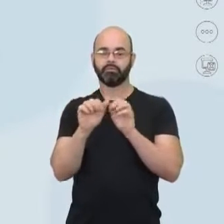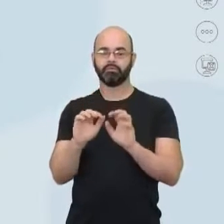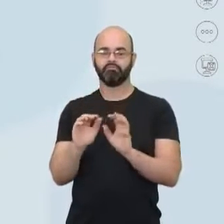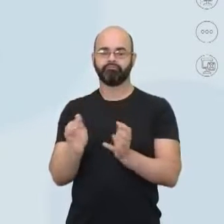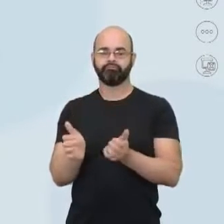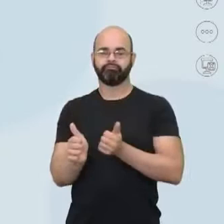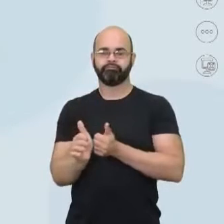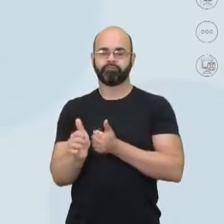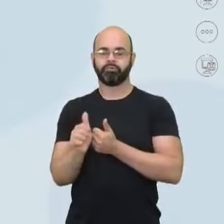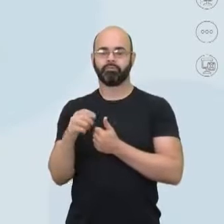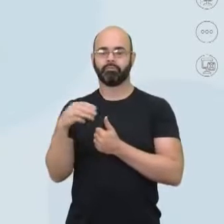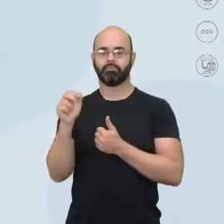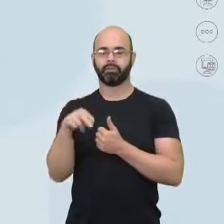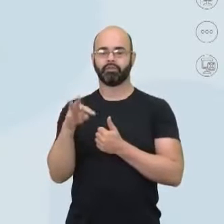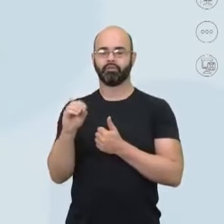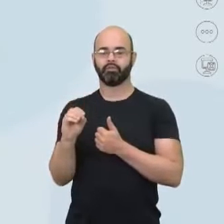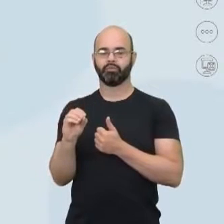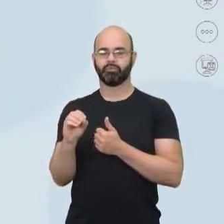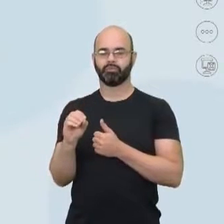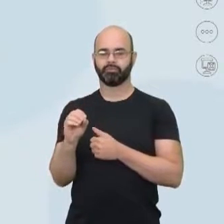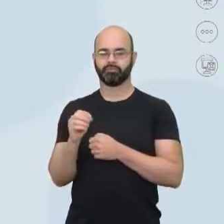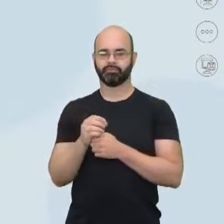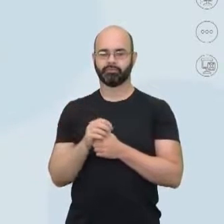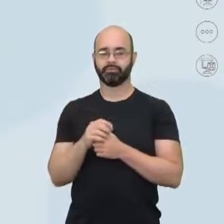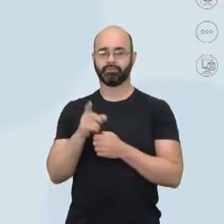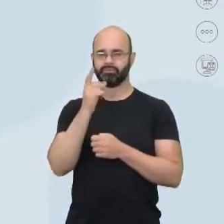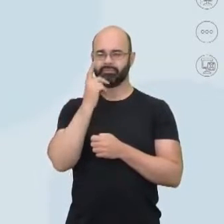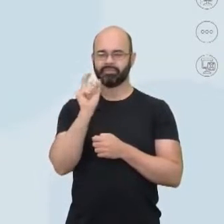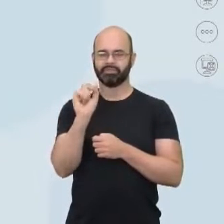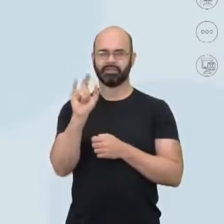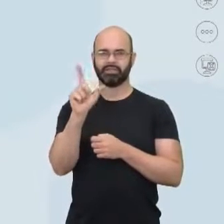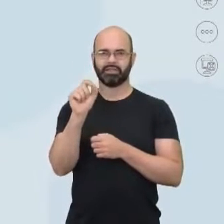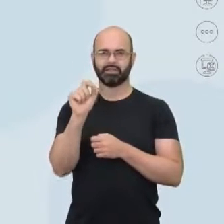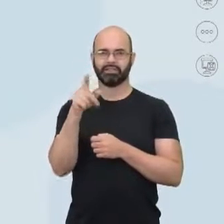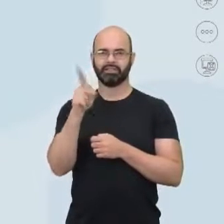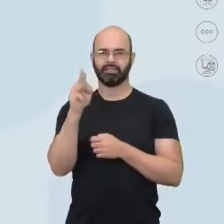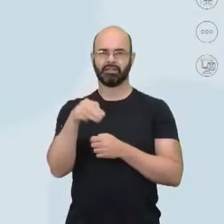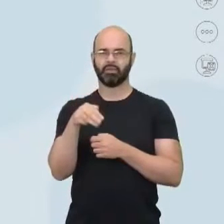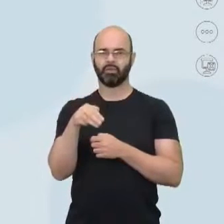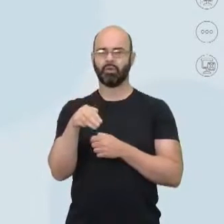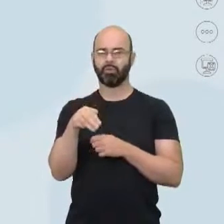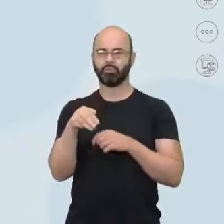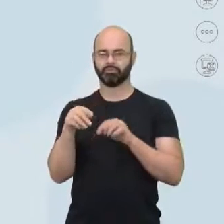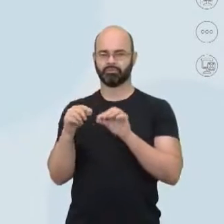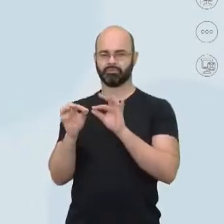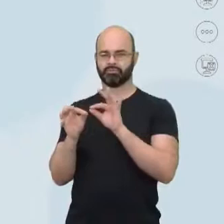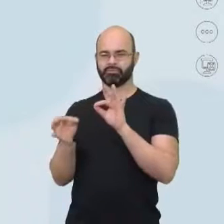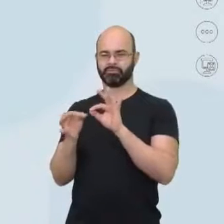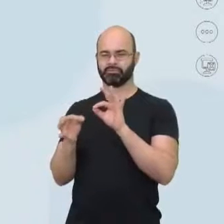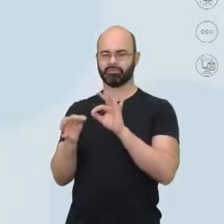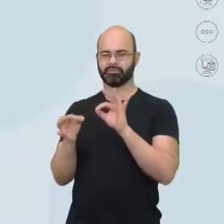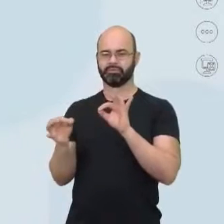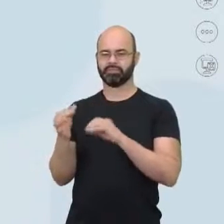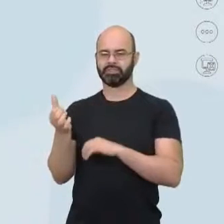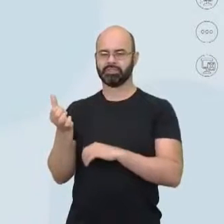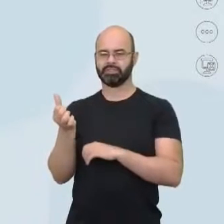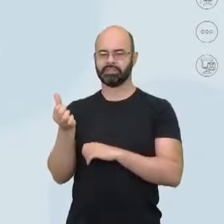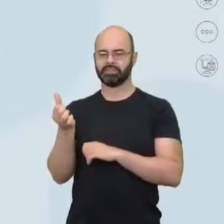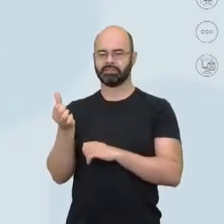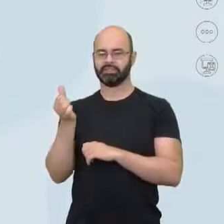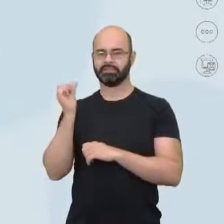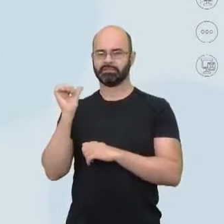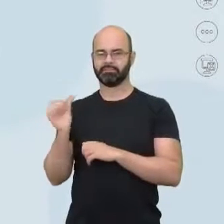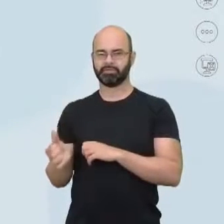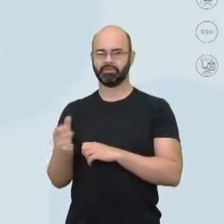10 quilômetros somente de distância. Falar 10 quilômetros de distância nessa dimensão de mais de 6 mil